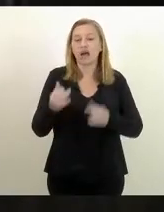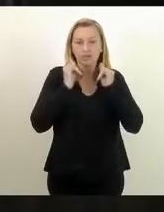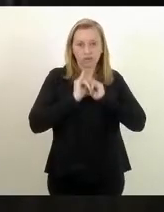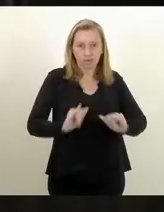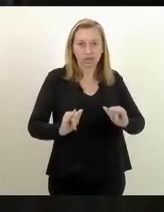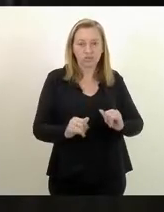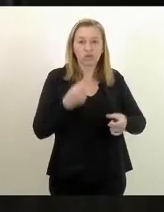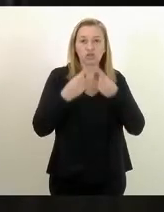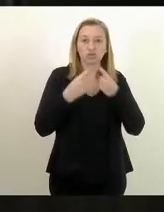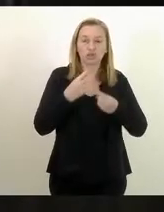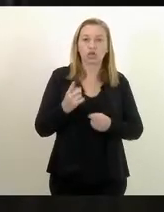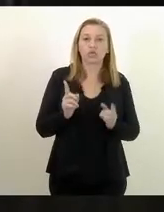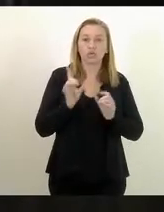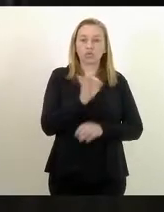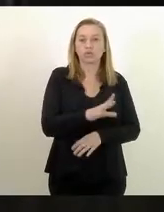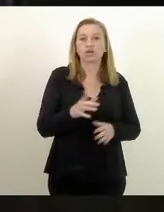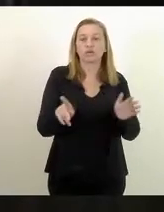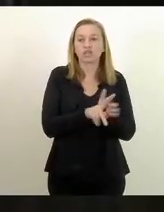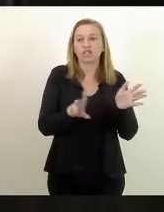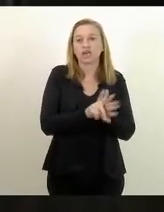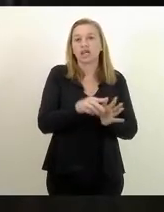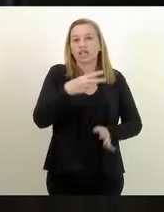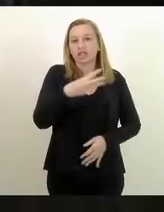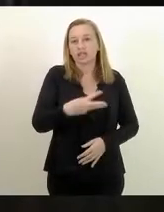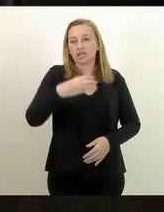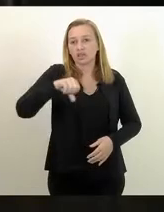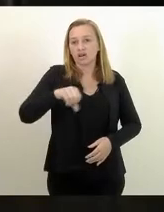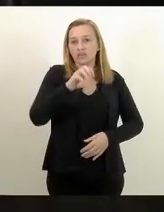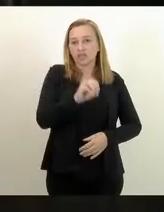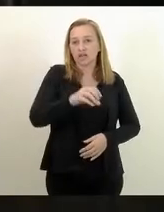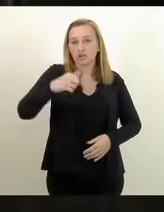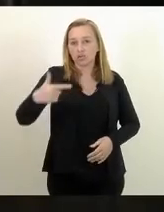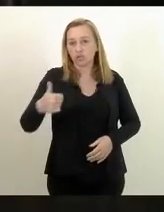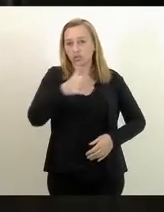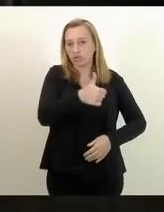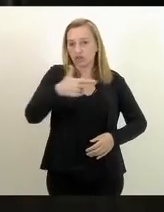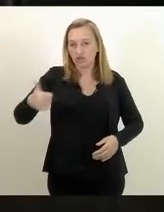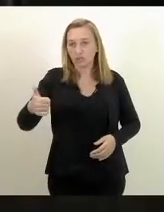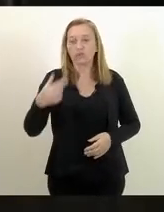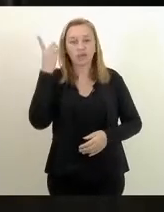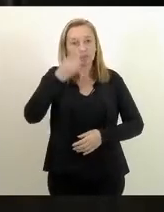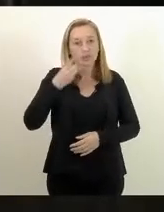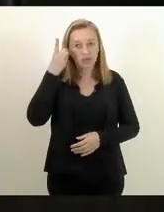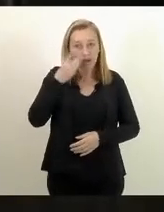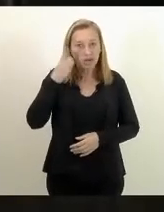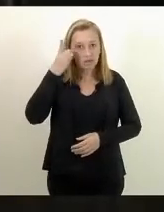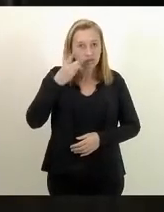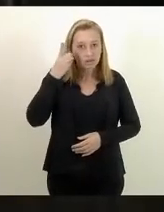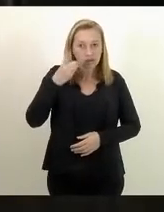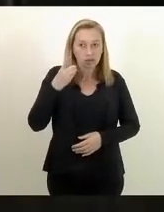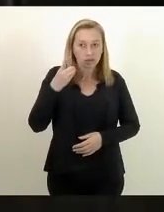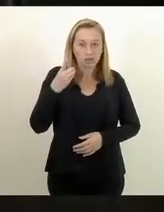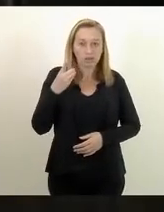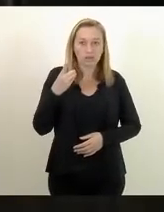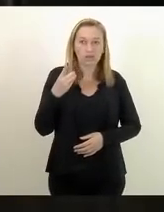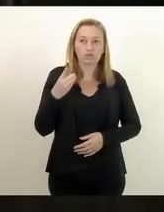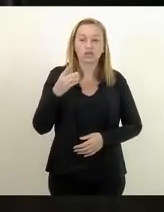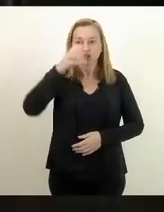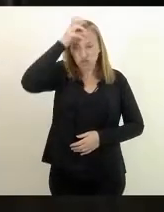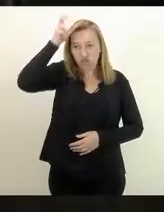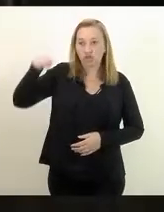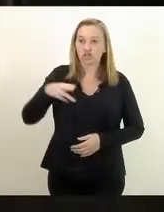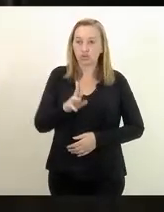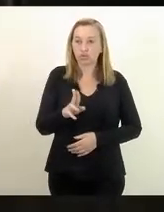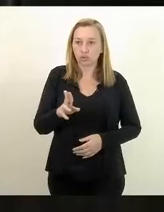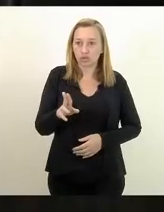em discussão única o projeto de lei número 3901-2021 de autoria da deputada Tia Ju,